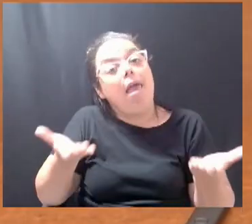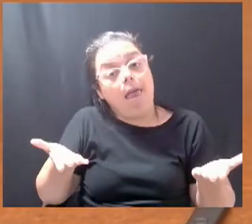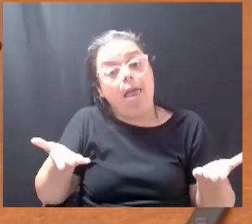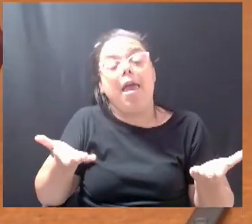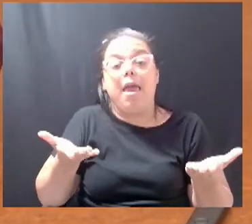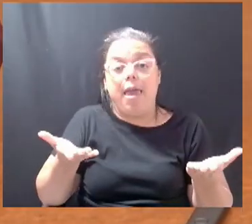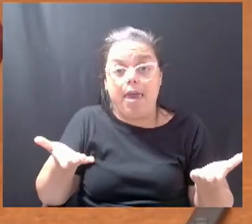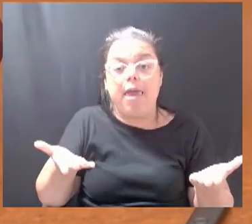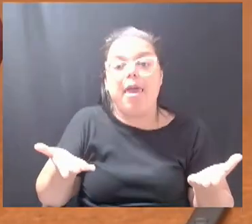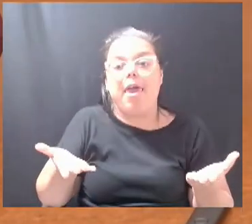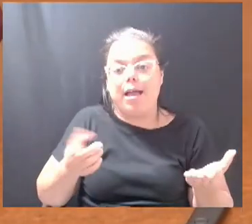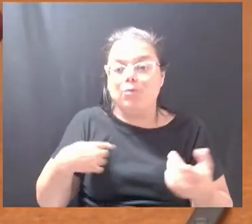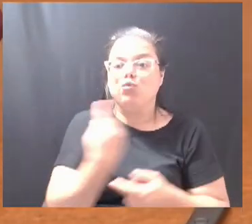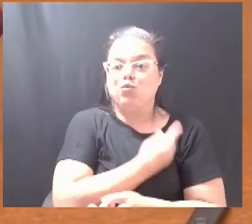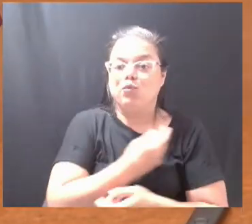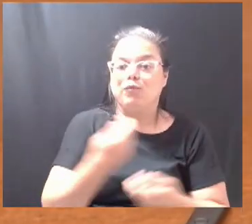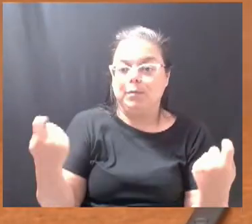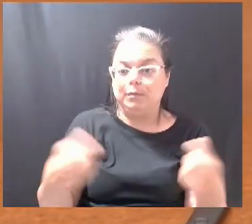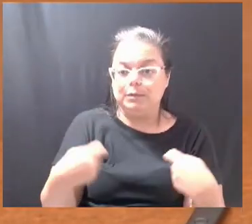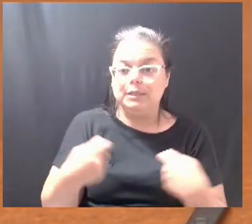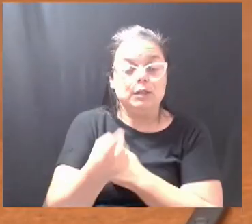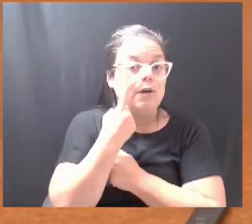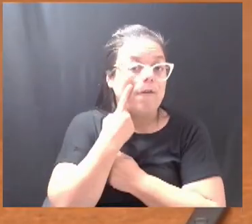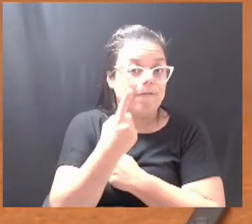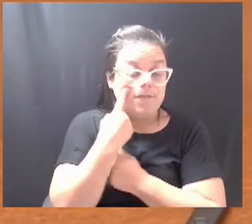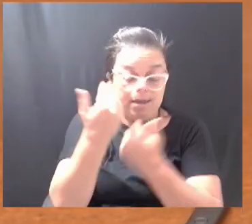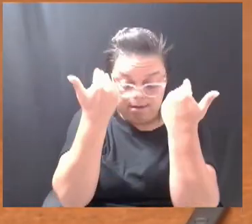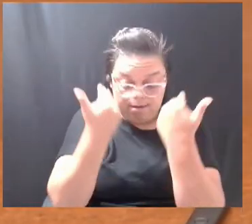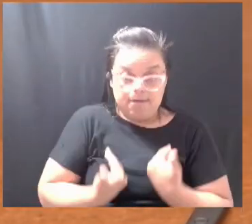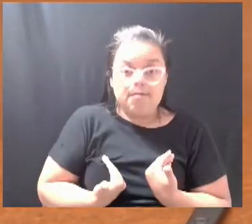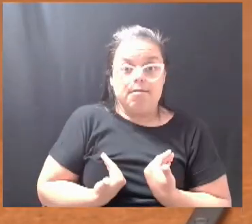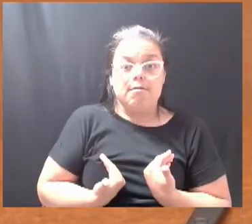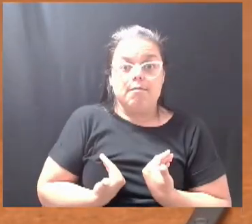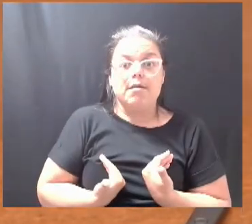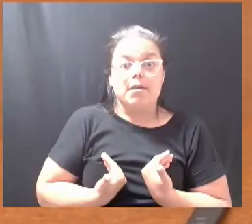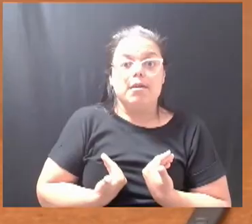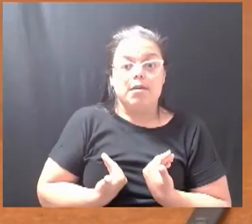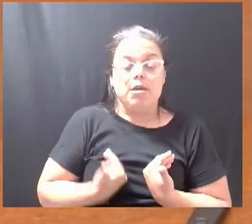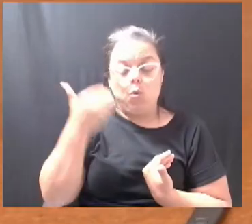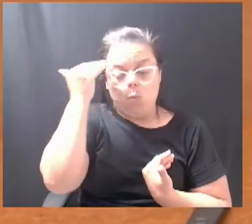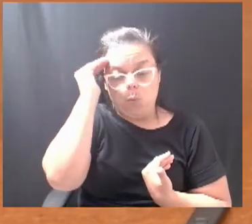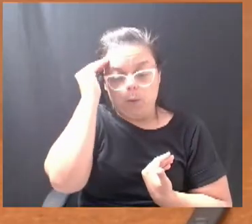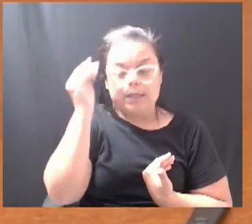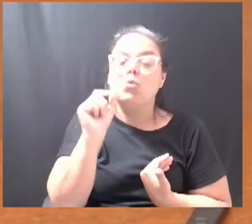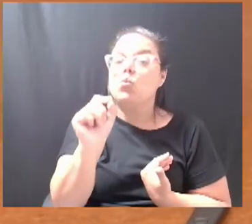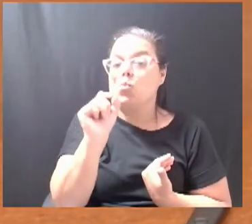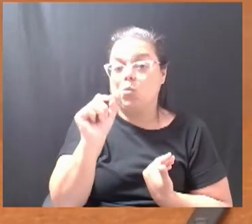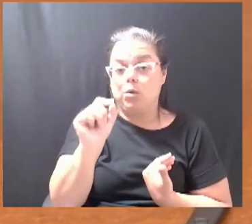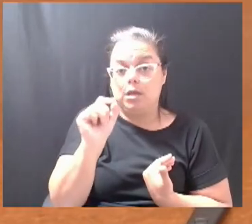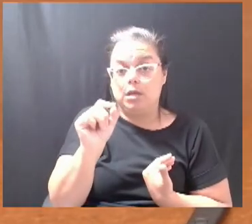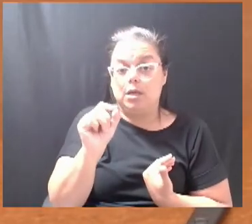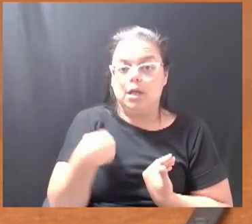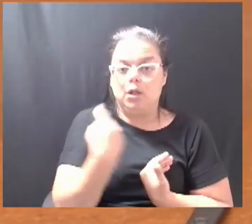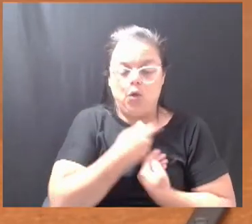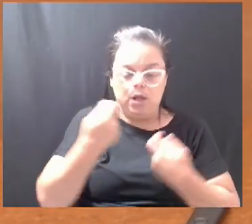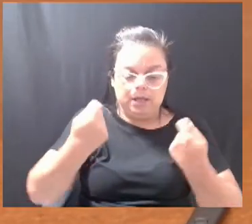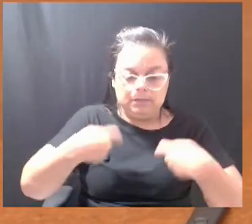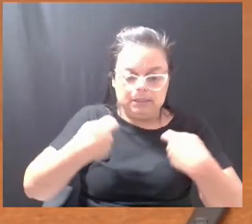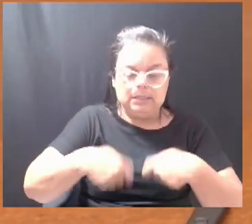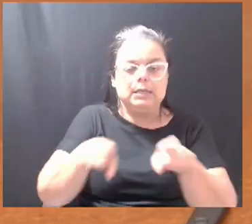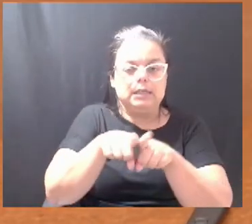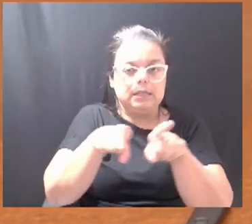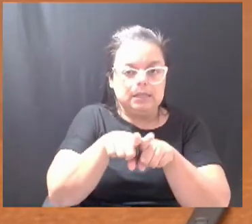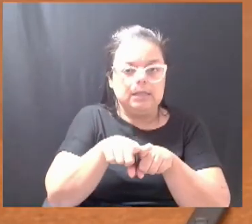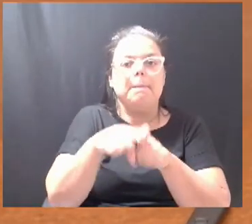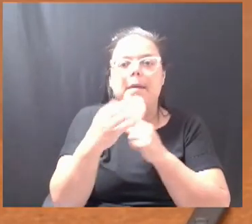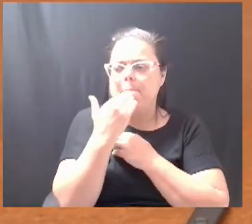precisar. Então, veja, eu entendo, Luiz, que acho que a gente precisa, e aí eu já faço esse apelo para você, que aí acho que não